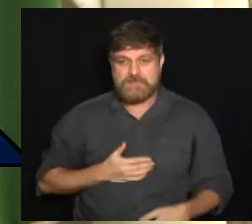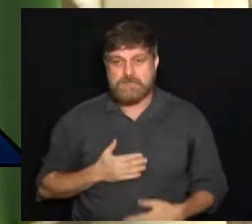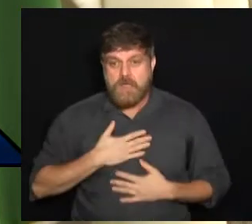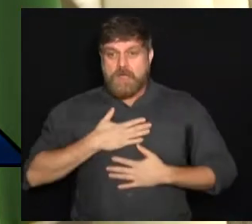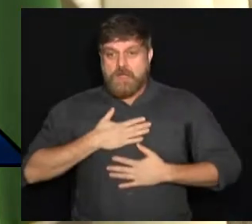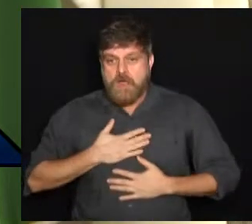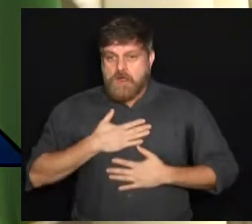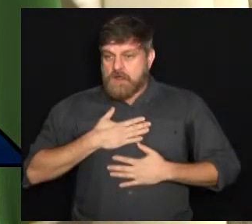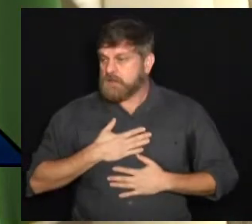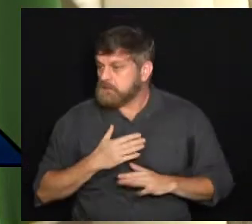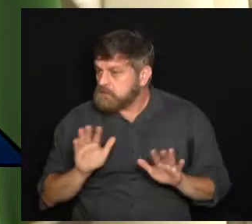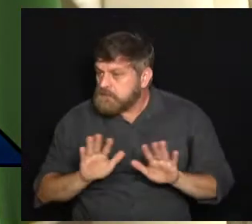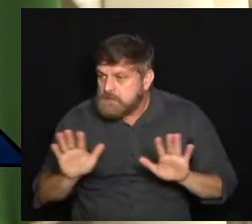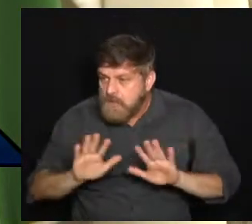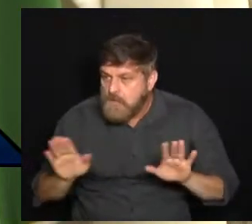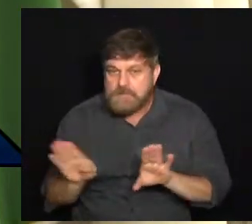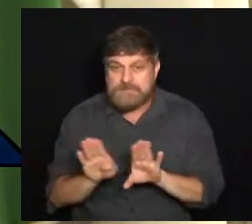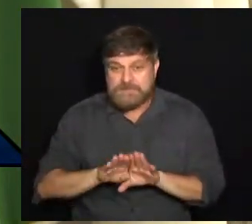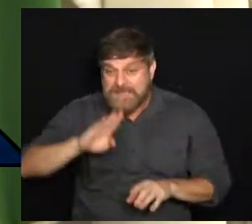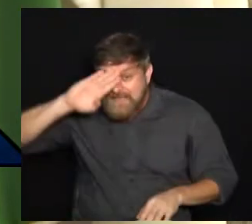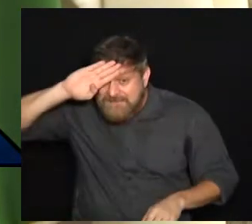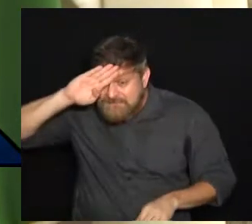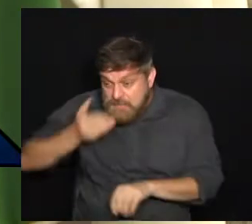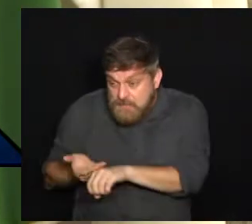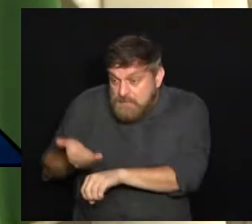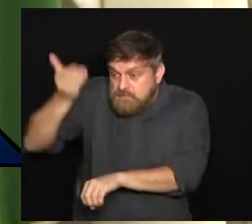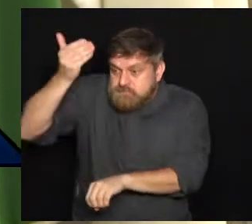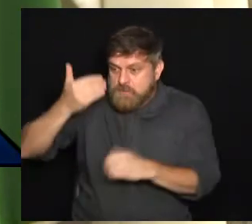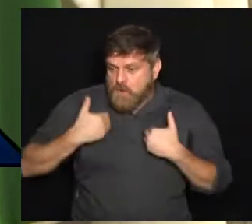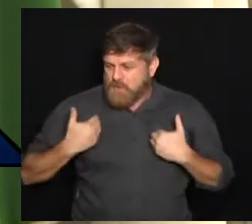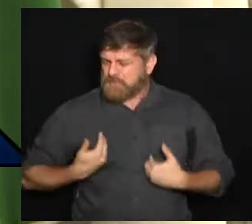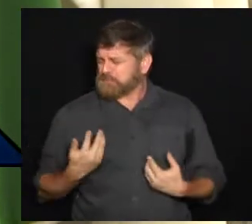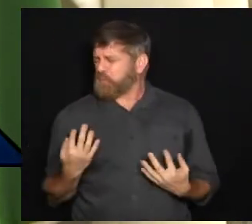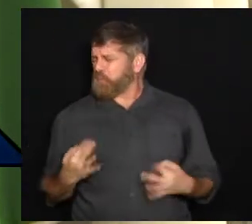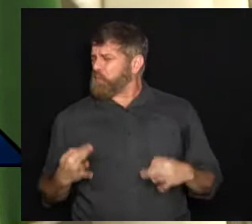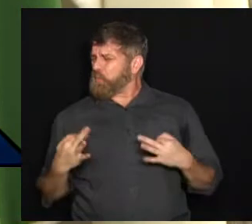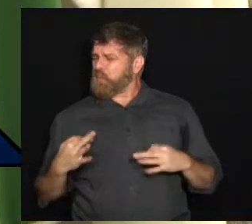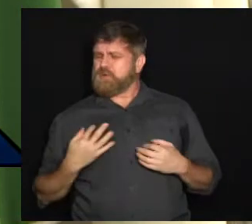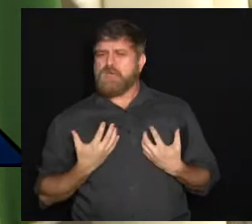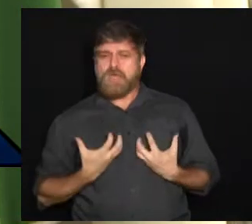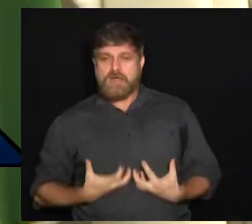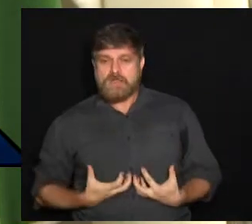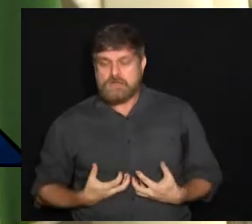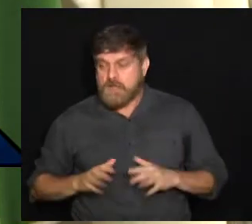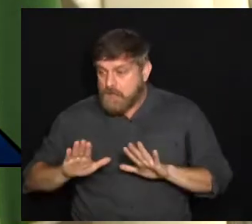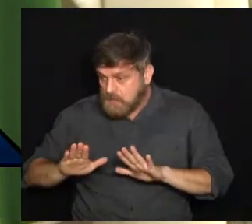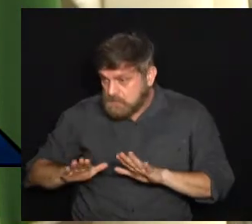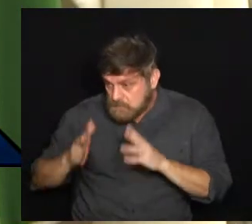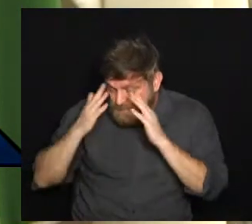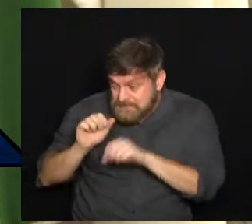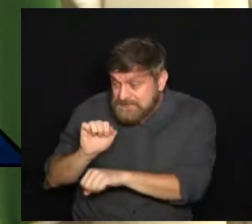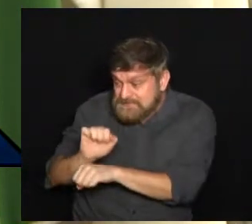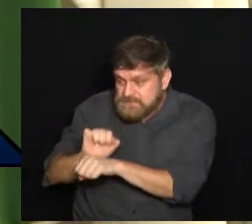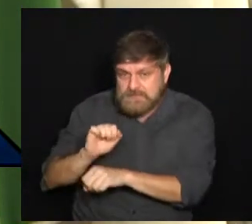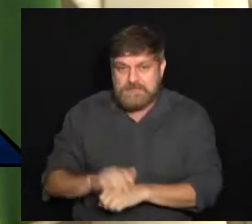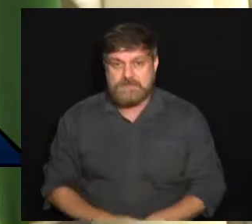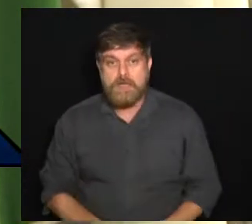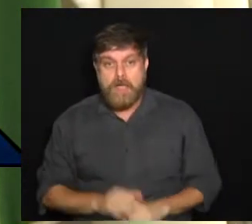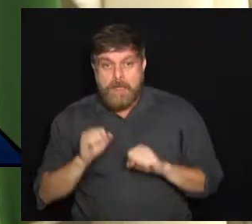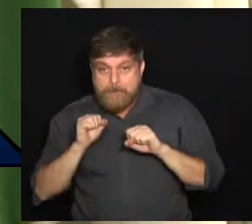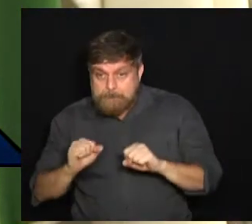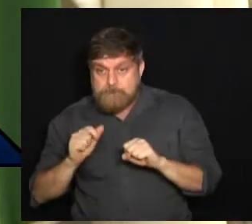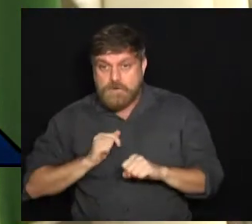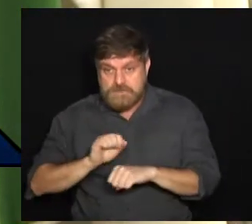ar, sem uma febre muito alta, sem um esgotamento físico muito intenso, está tudo bem, aguarda. Mas mesmo assim pode